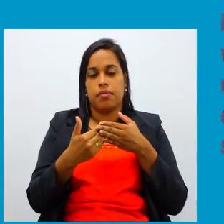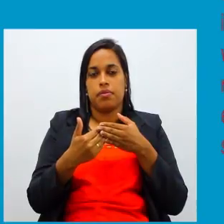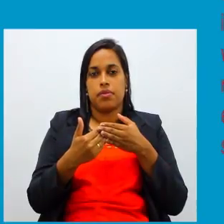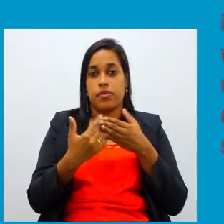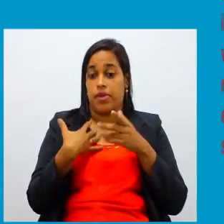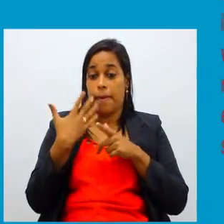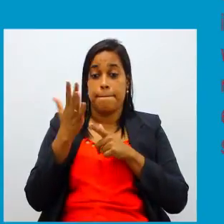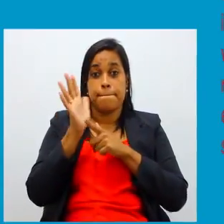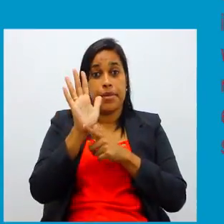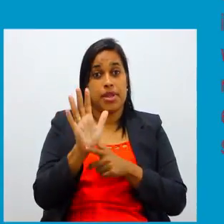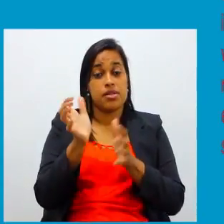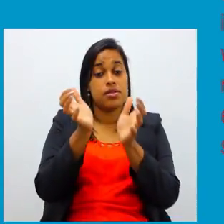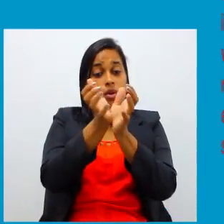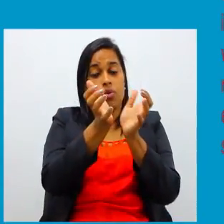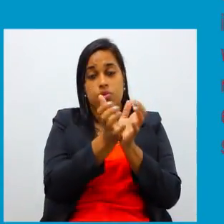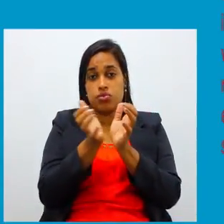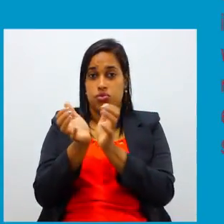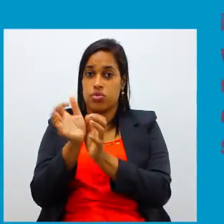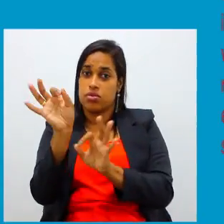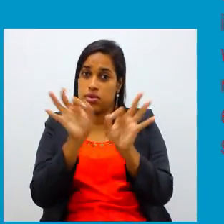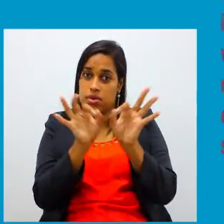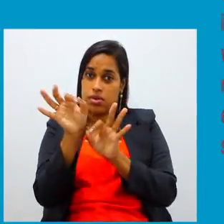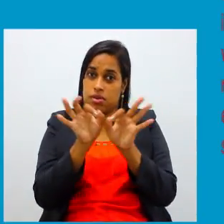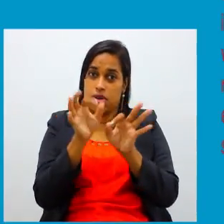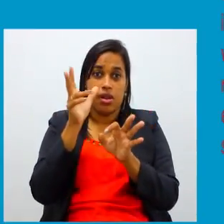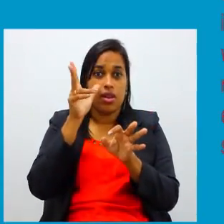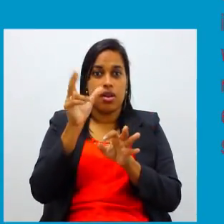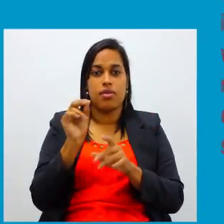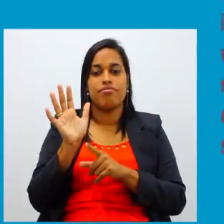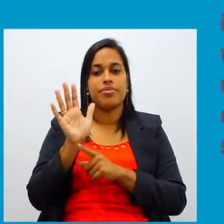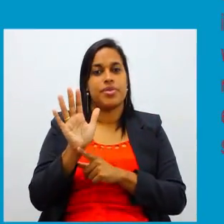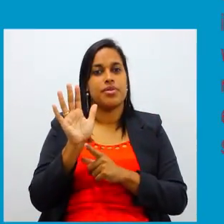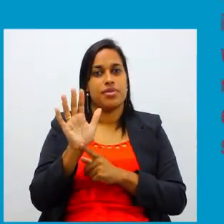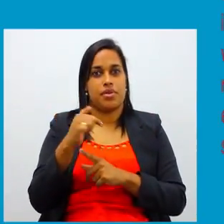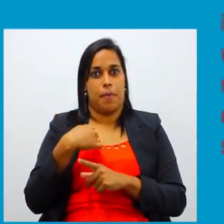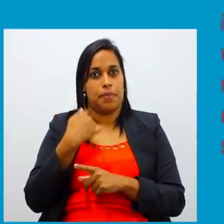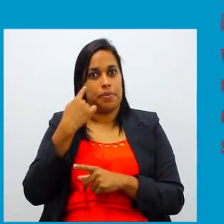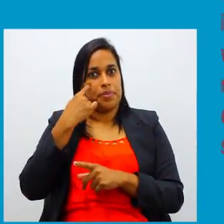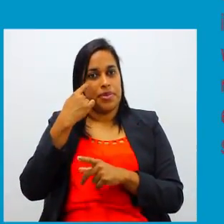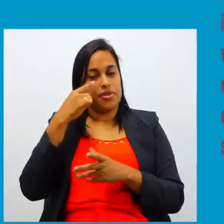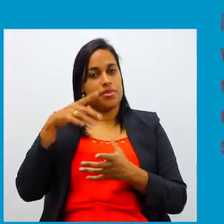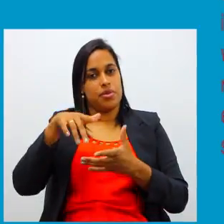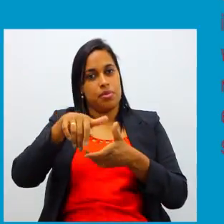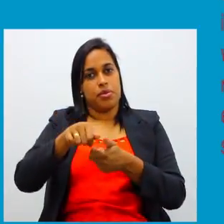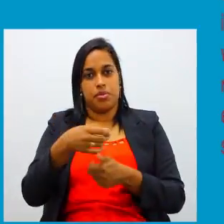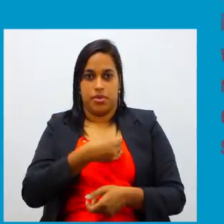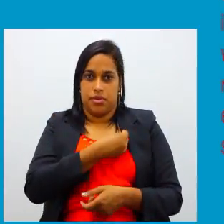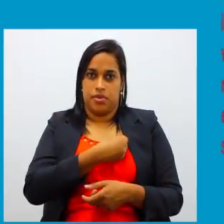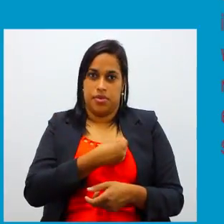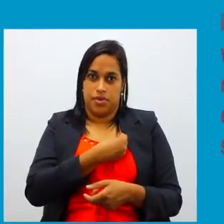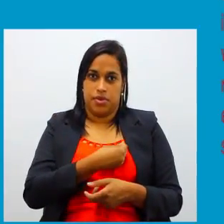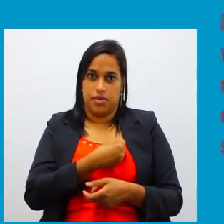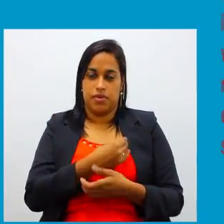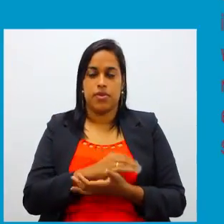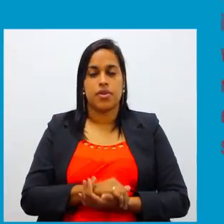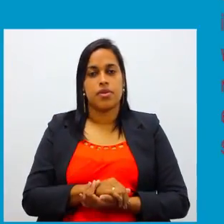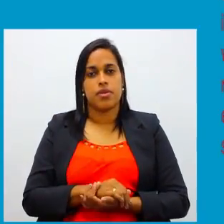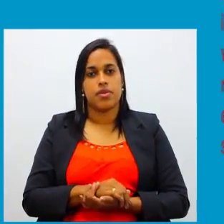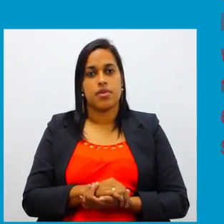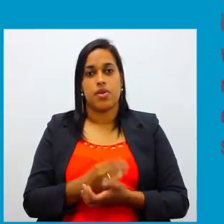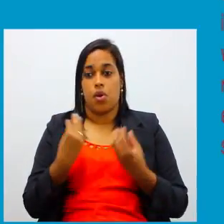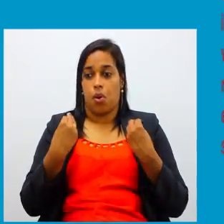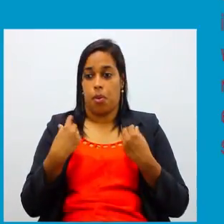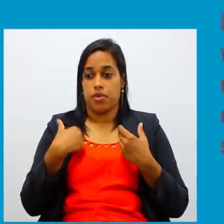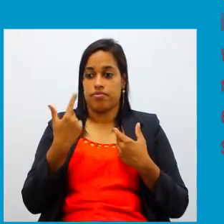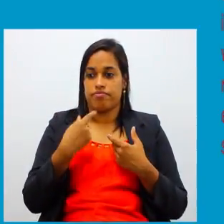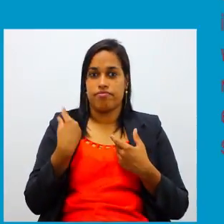vai apresentar um conjunto de conteúdos que ele mesmo elaborou, que representam aquilo que ele pensa sobre o mundo em que ele vive. Como a gente